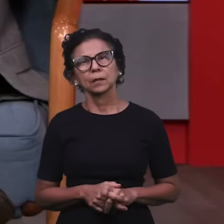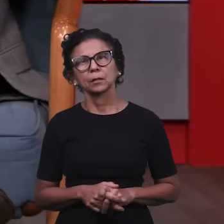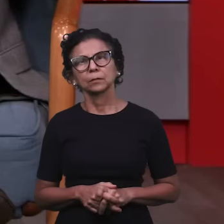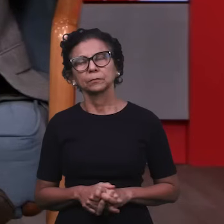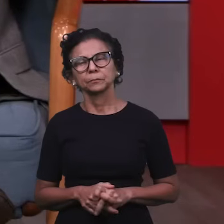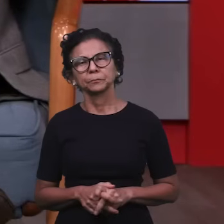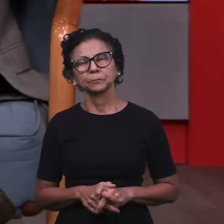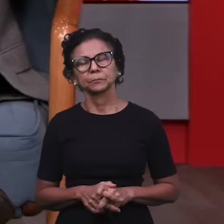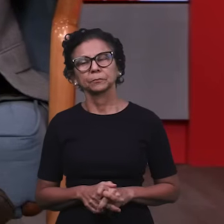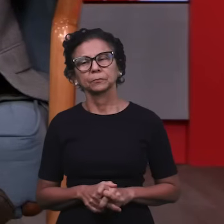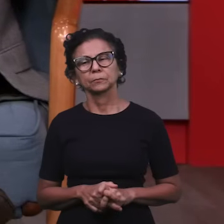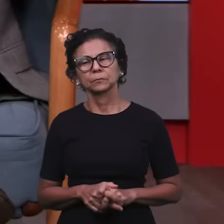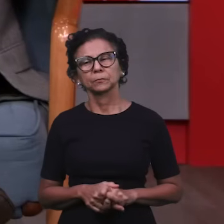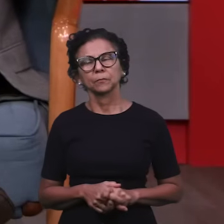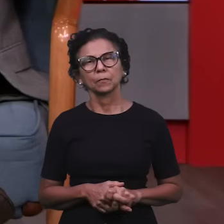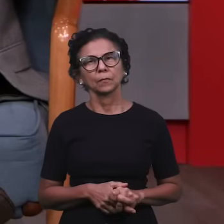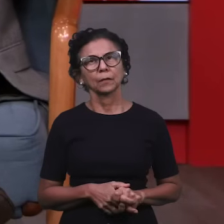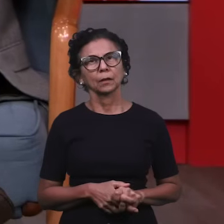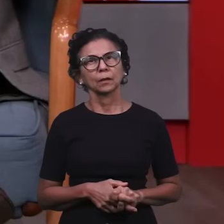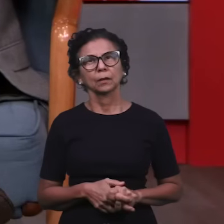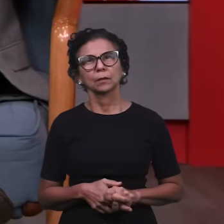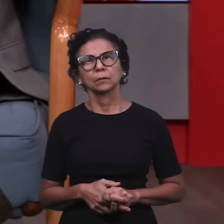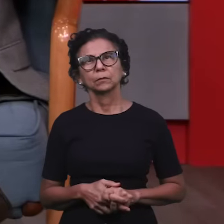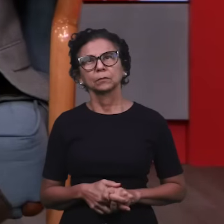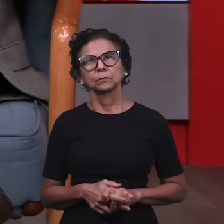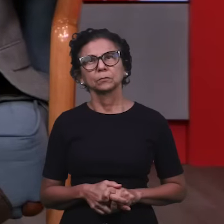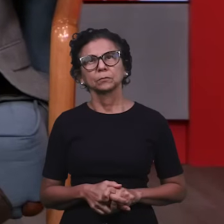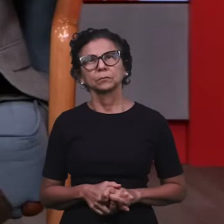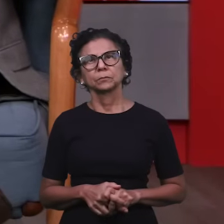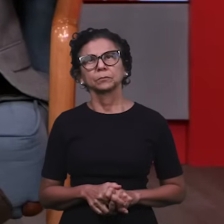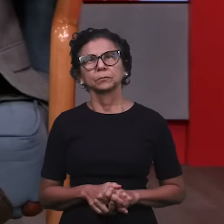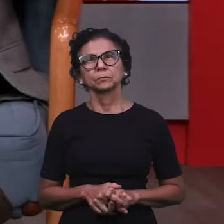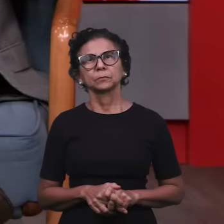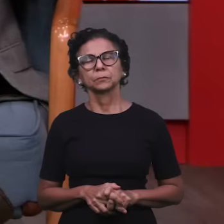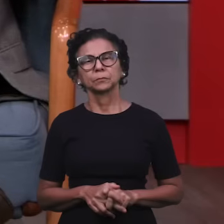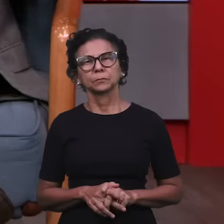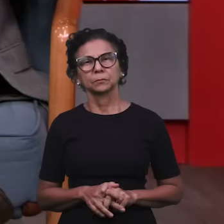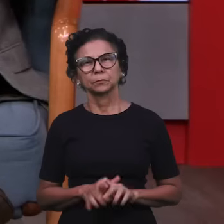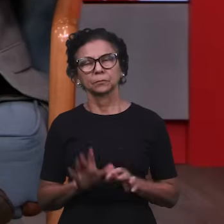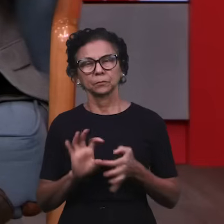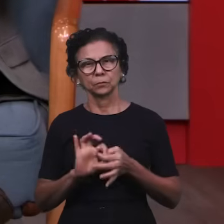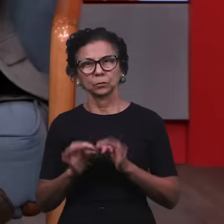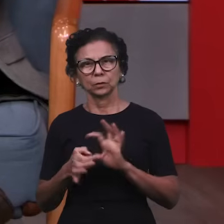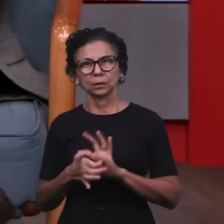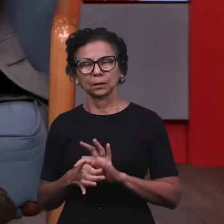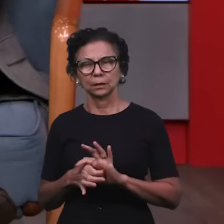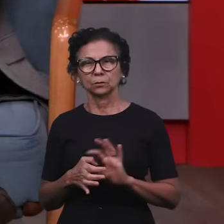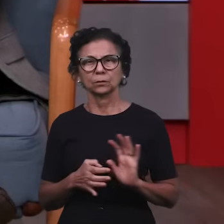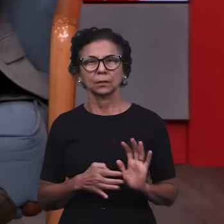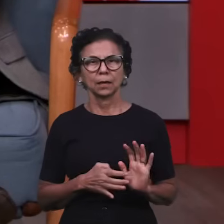vamos pegar aqui agora, trazer isso, adaptar isso para a igreja.